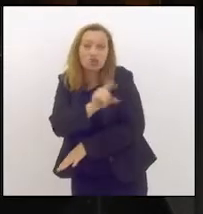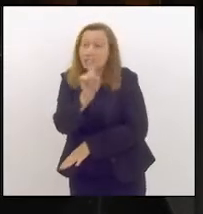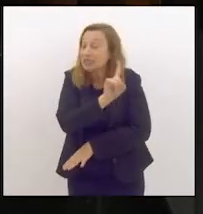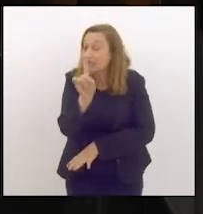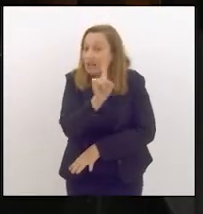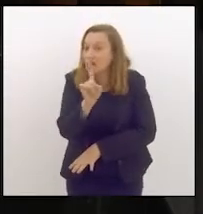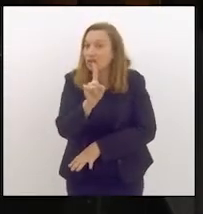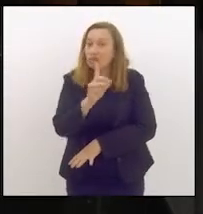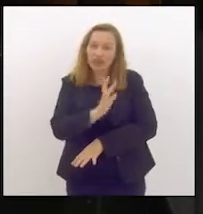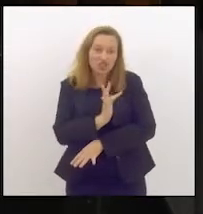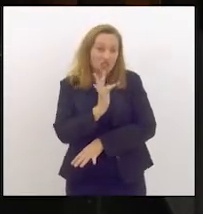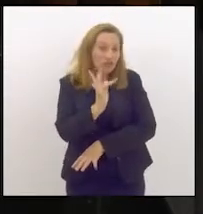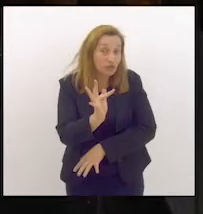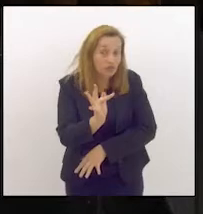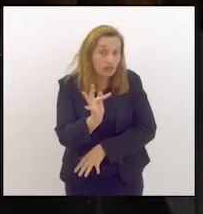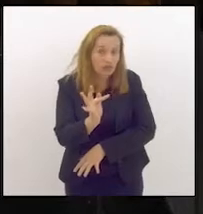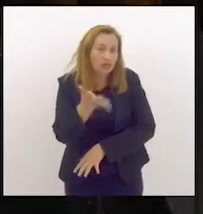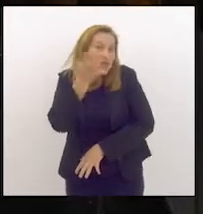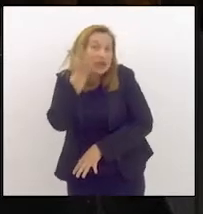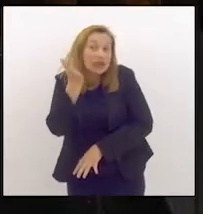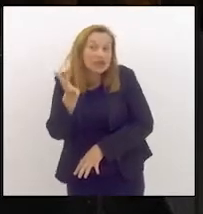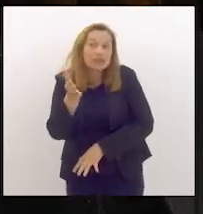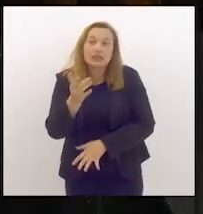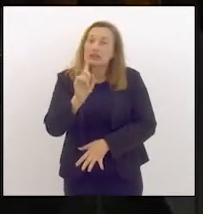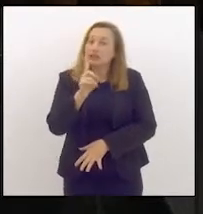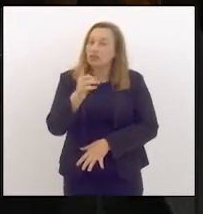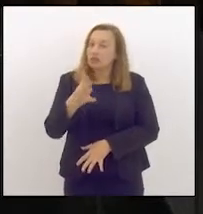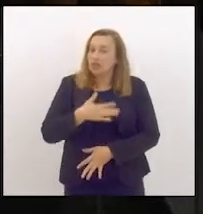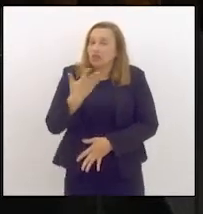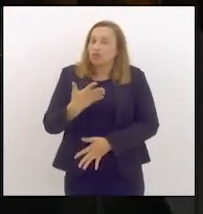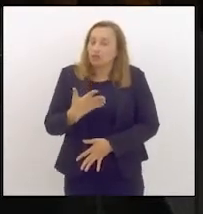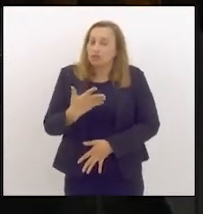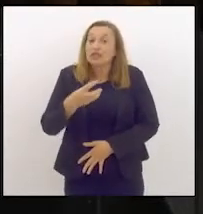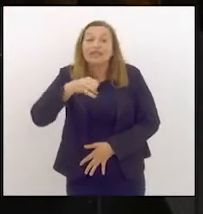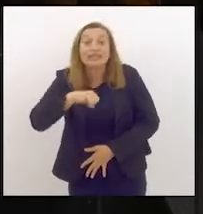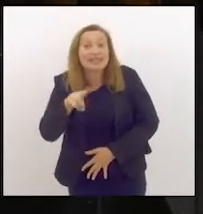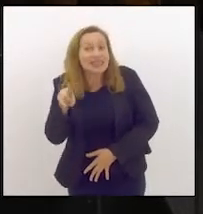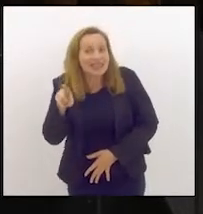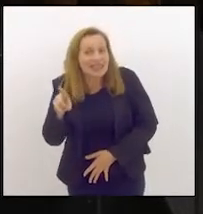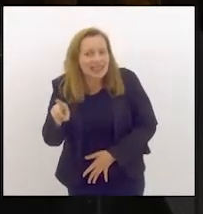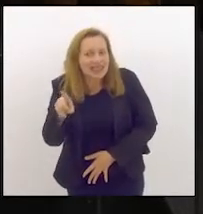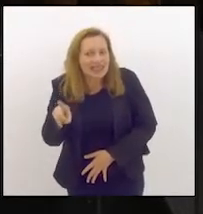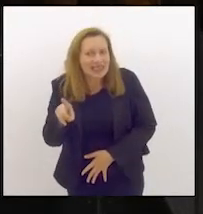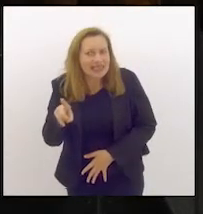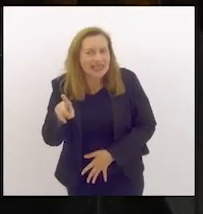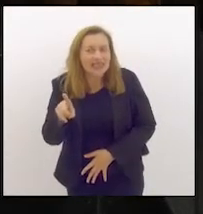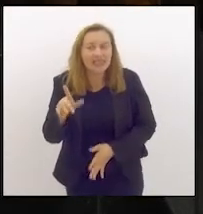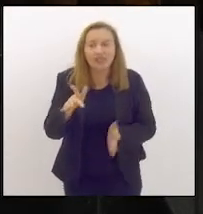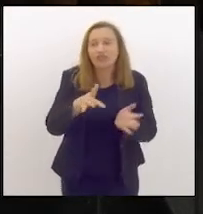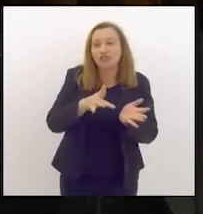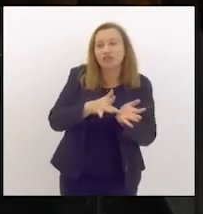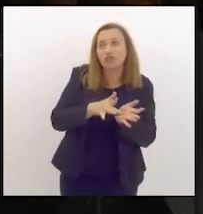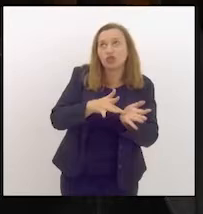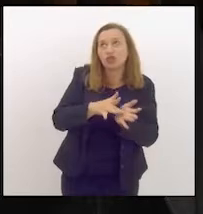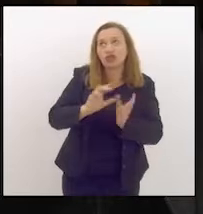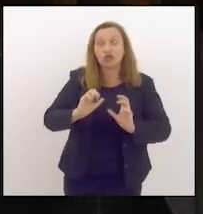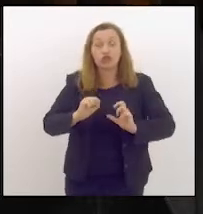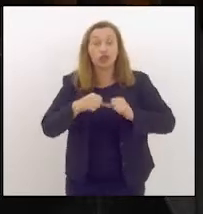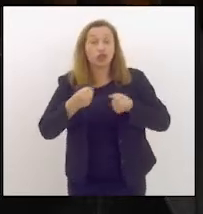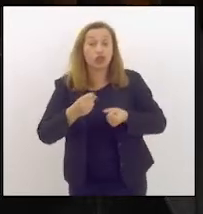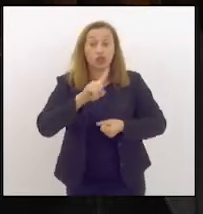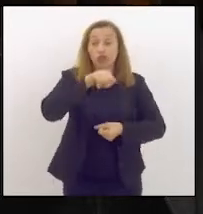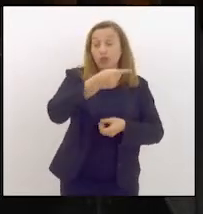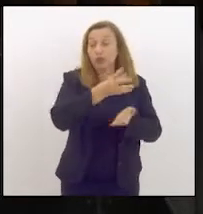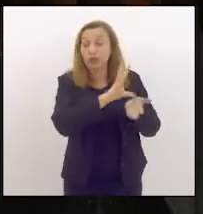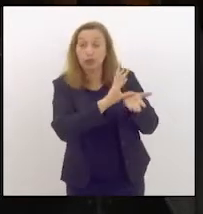e não Baixada Fluminense não se espantem se ele é tiver ah disfarça tejo e defender essas